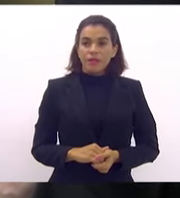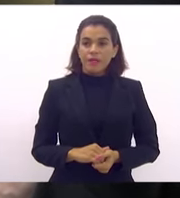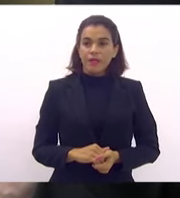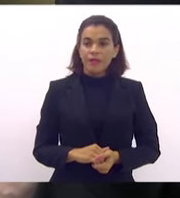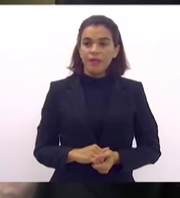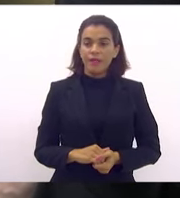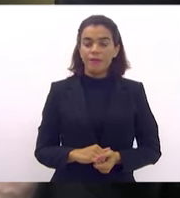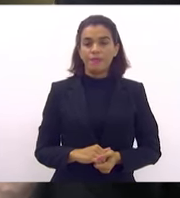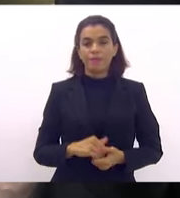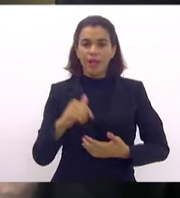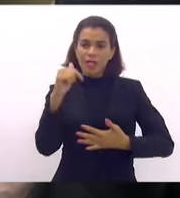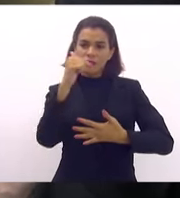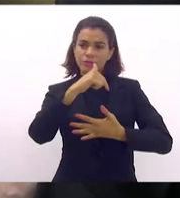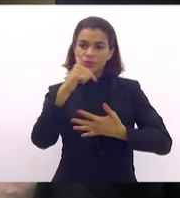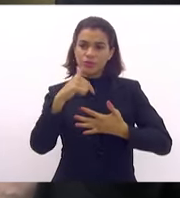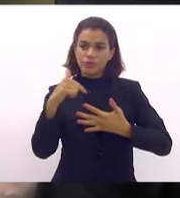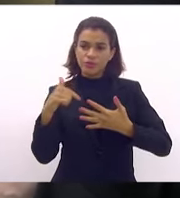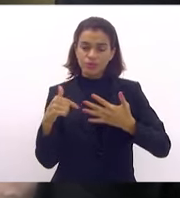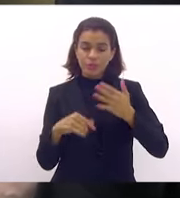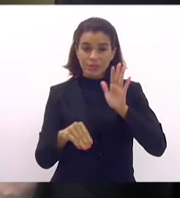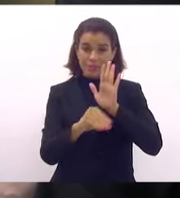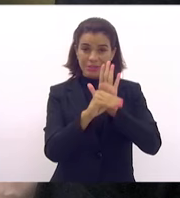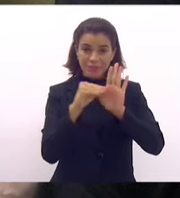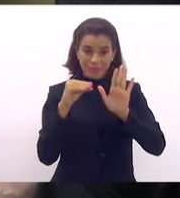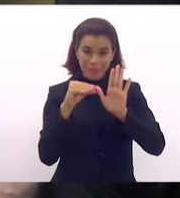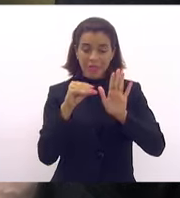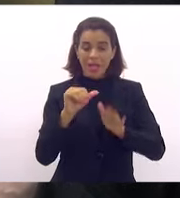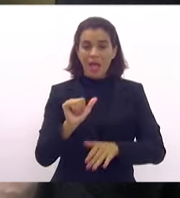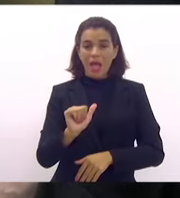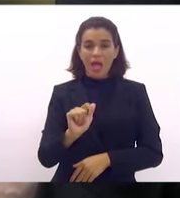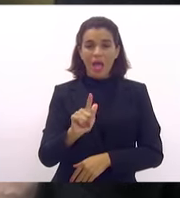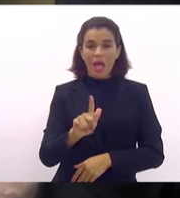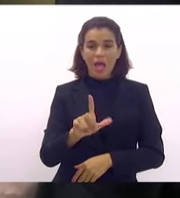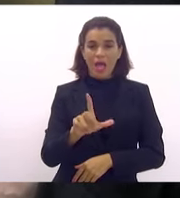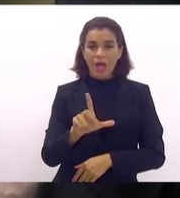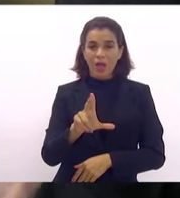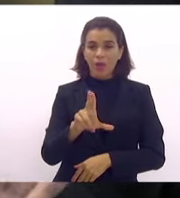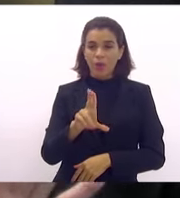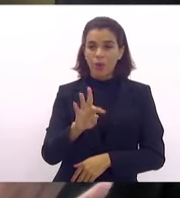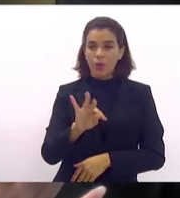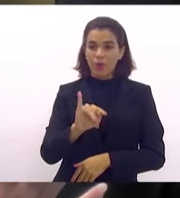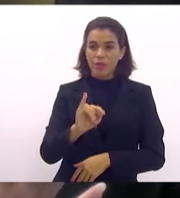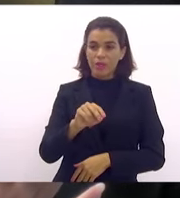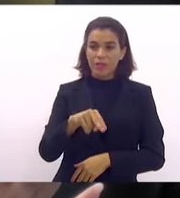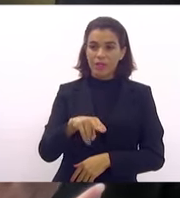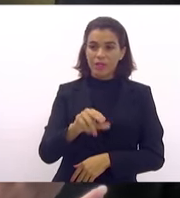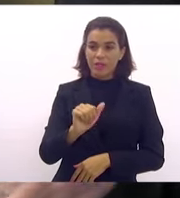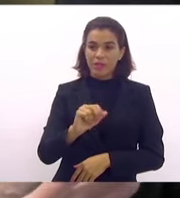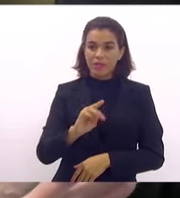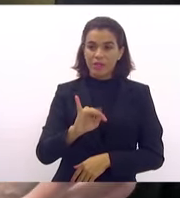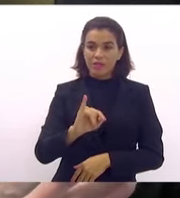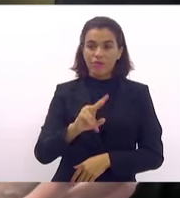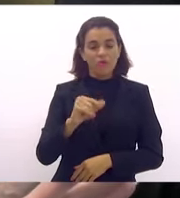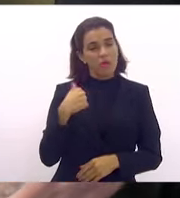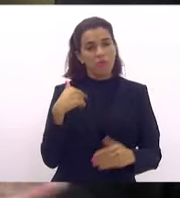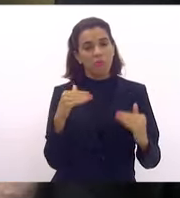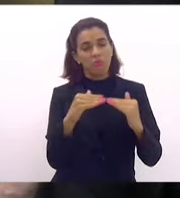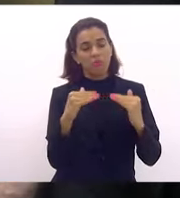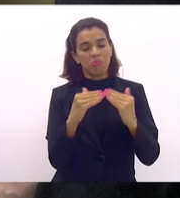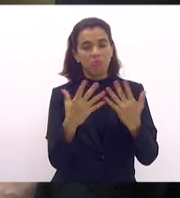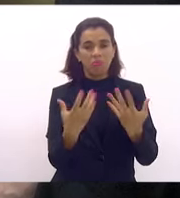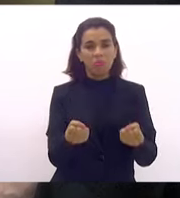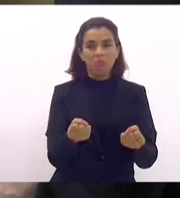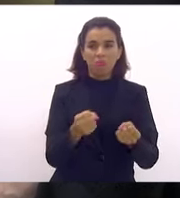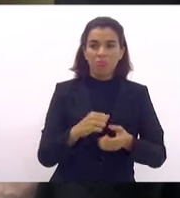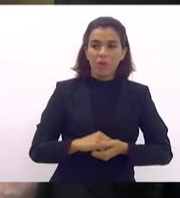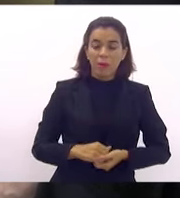As demais que ele apresentou como aglutinativa ou como subemenda, eu também estou de acordo. Então,